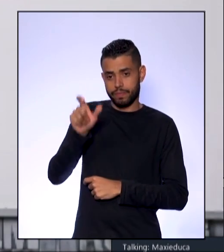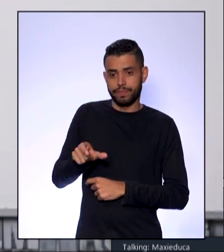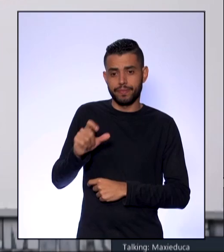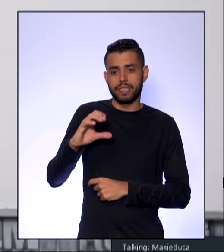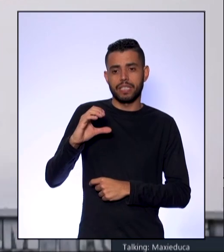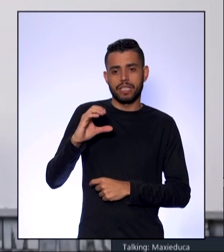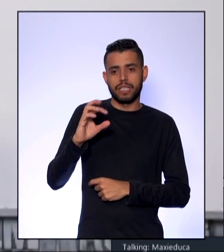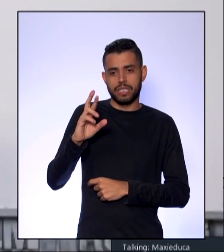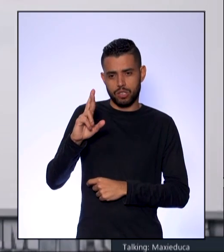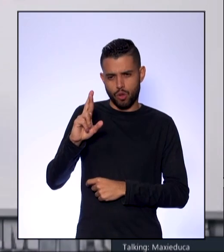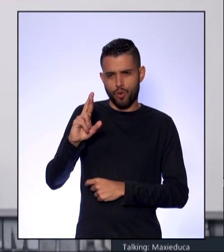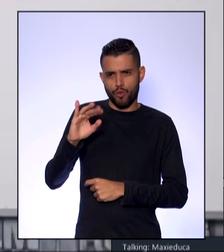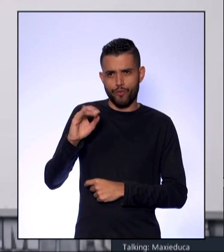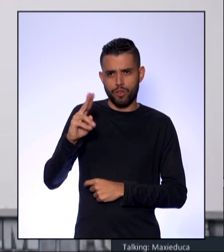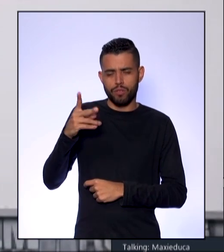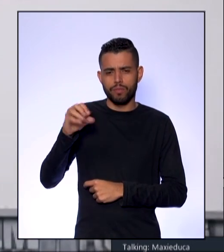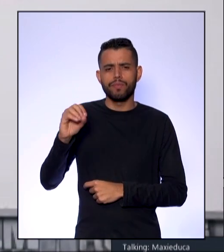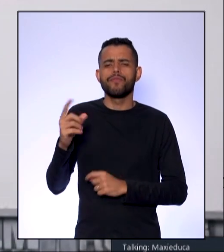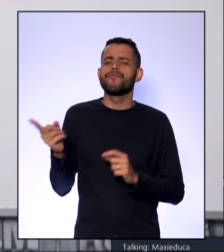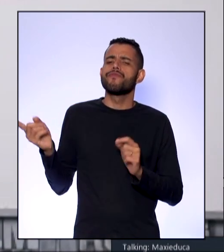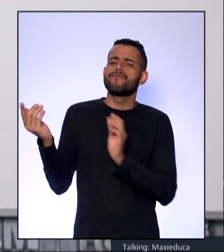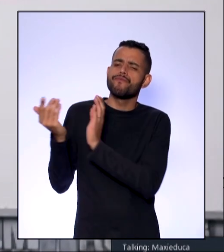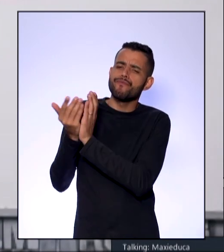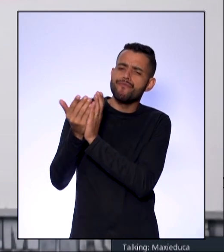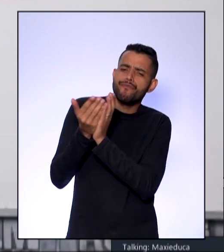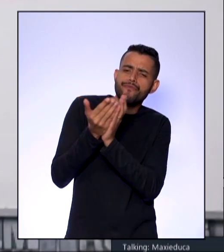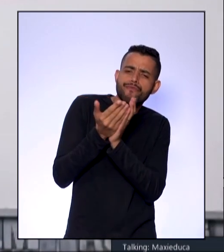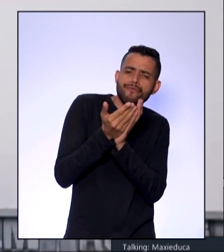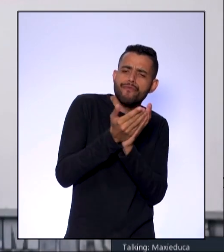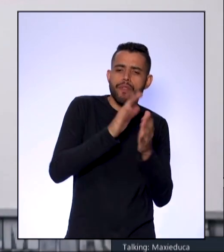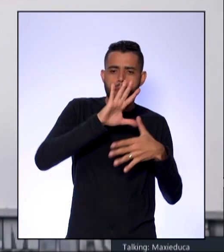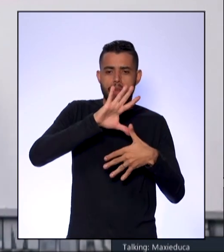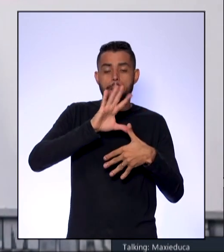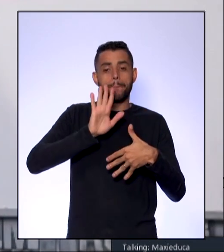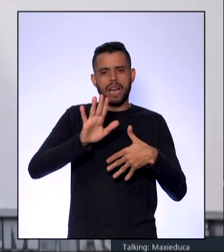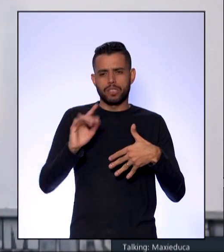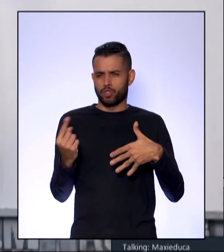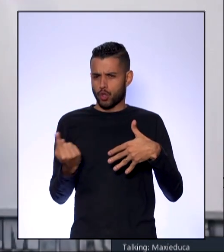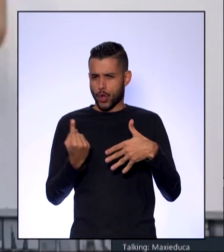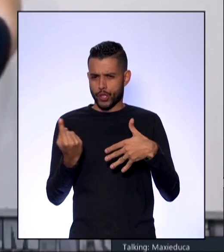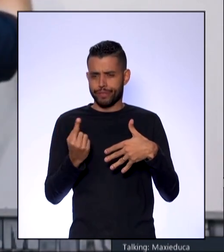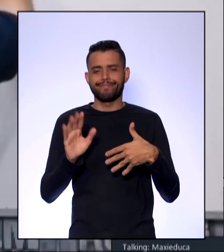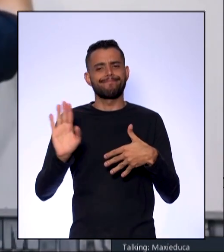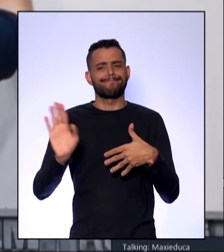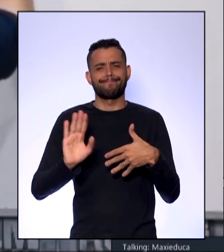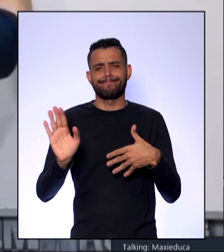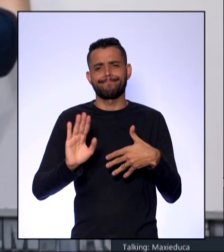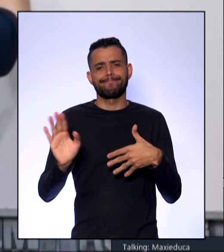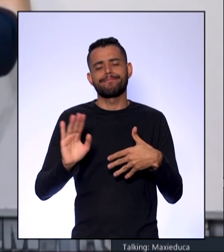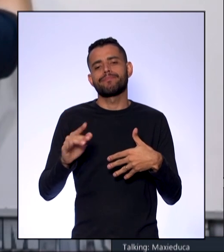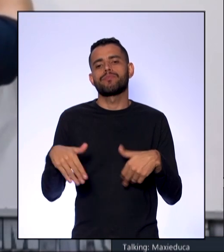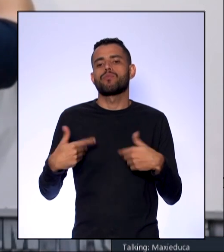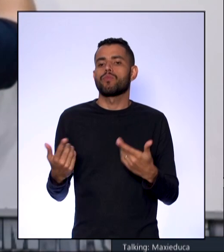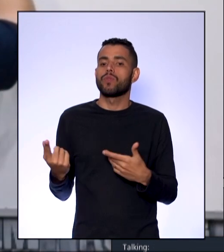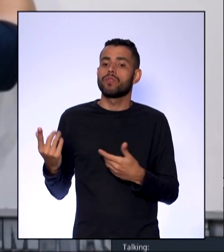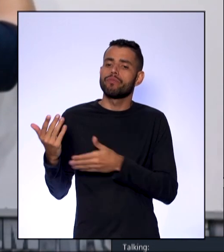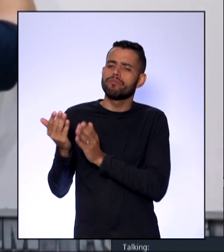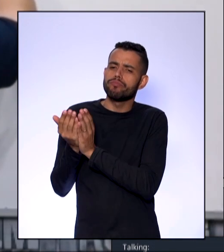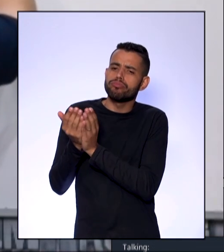para a América e não veio sozinho. Tá? Vamos demarcar aqui. Quando ele vem para a